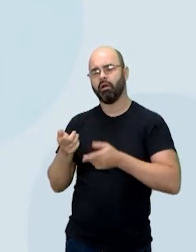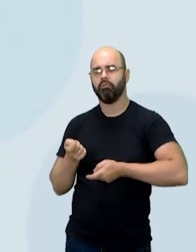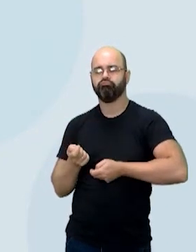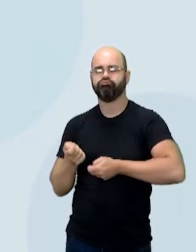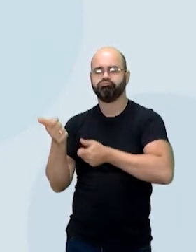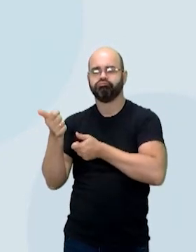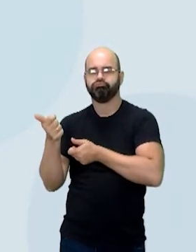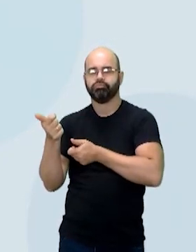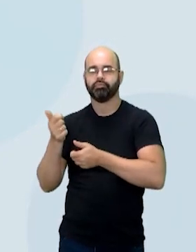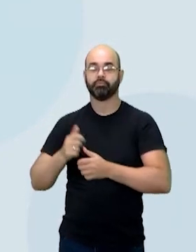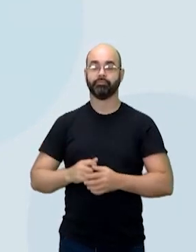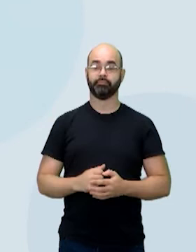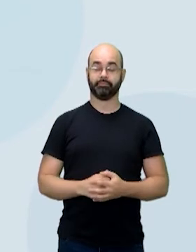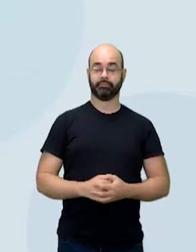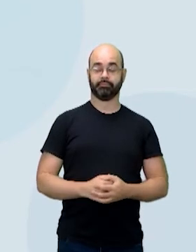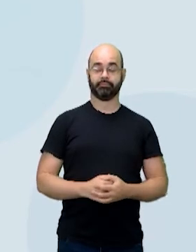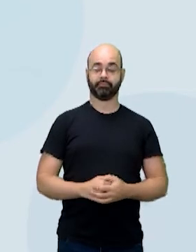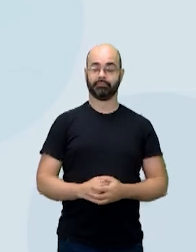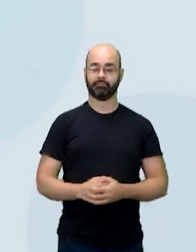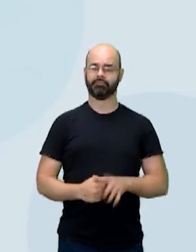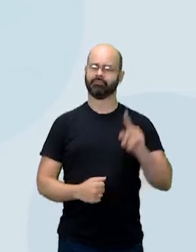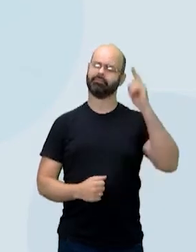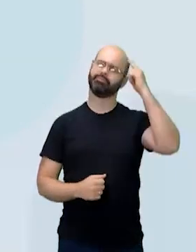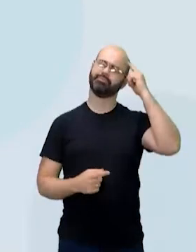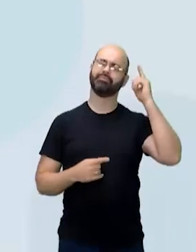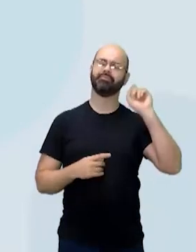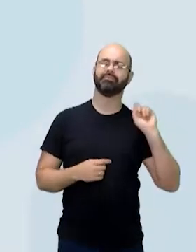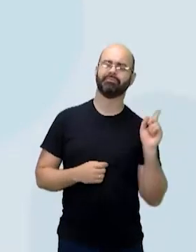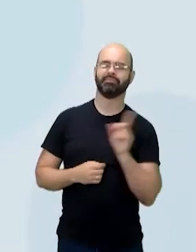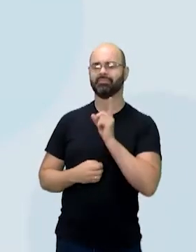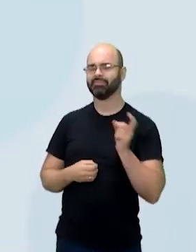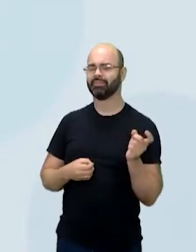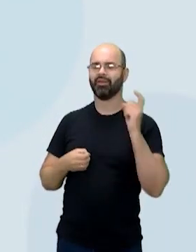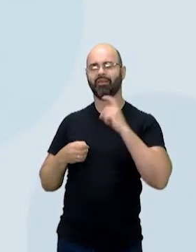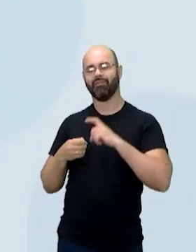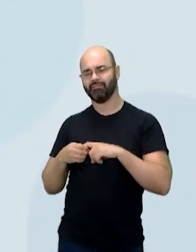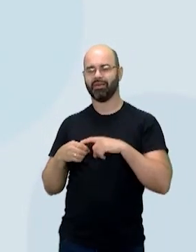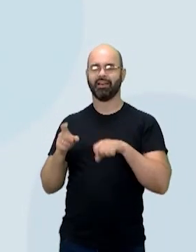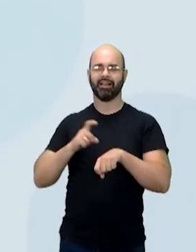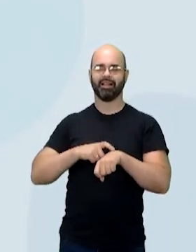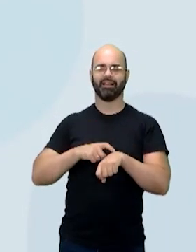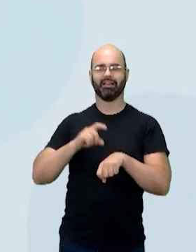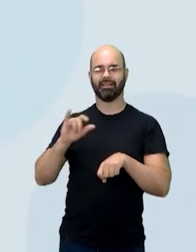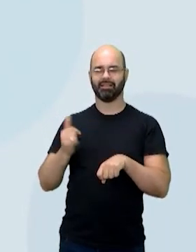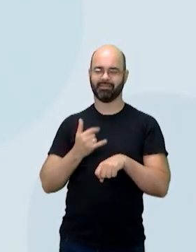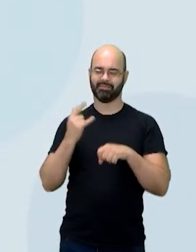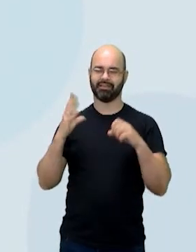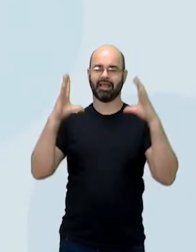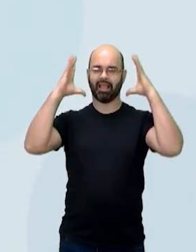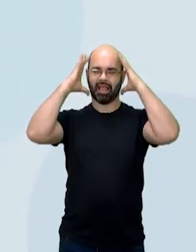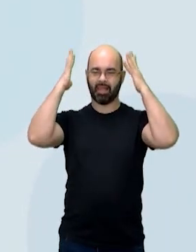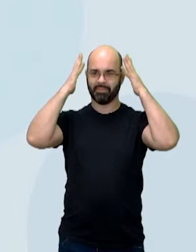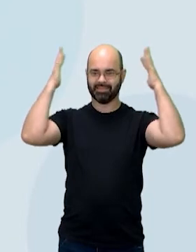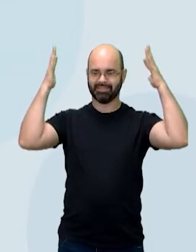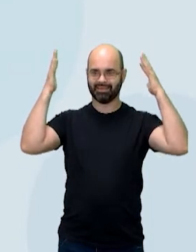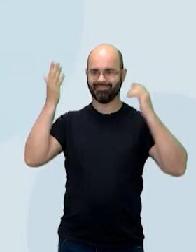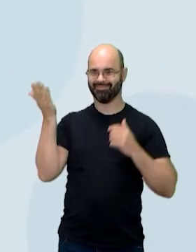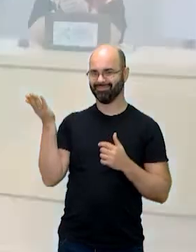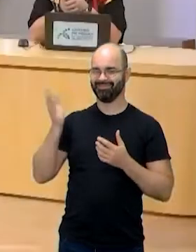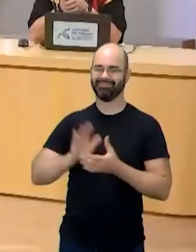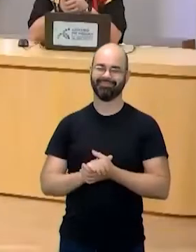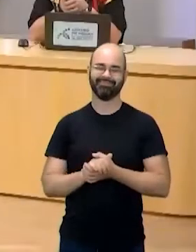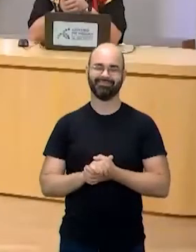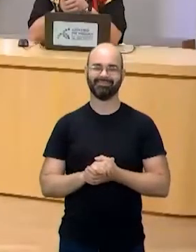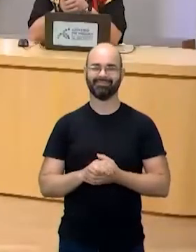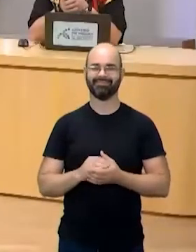perdoadas. Vou para o momento cabeção agora. Cadê o momento cabeção? Eu não posso evitar. Esse tema aqui chama o momento